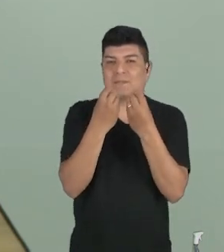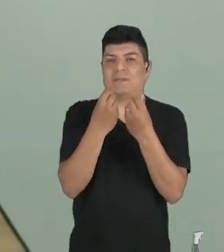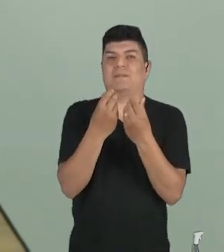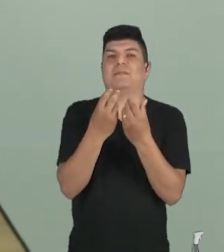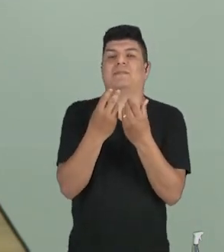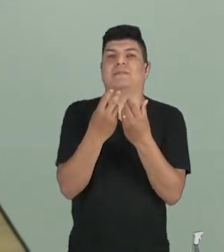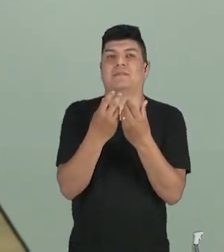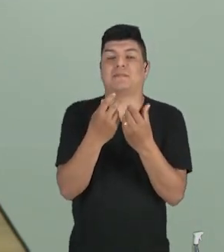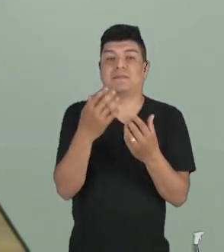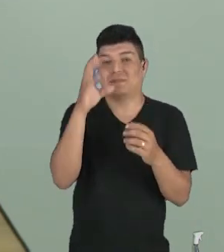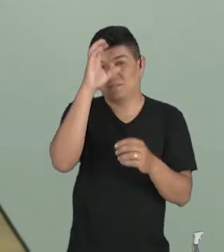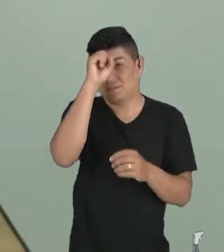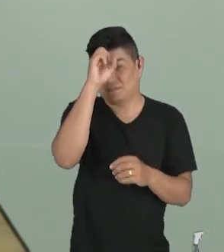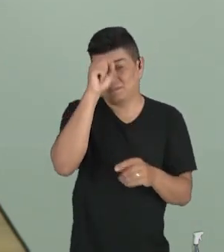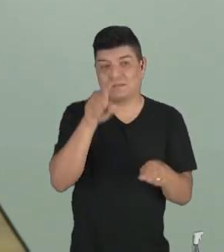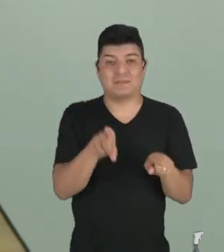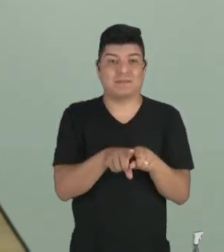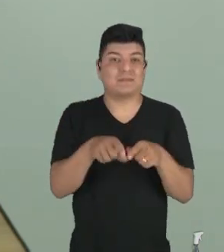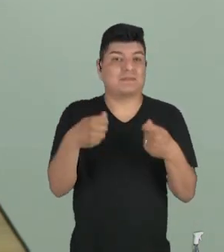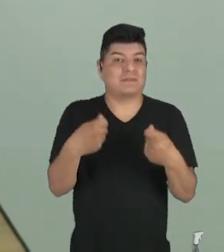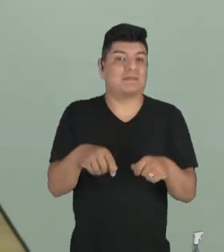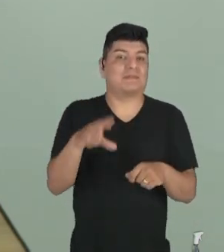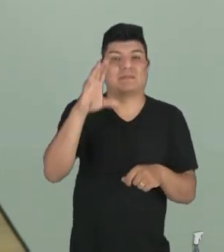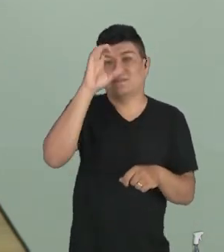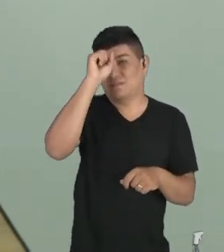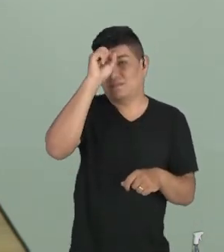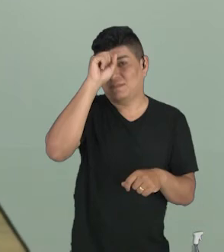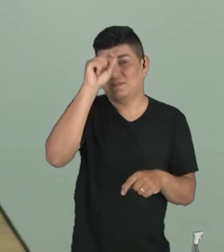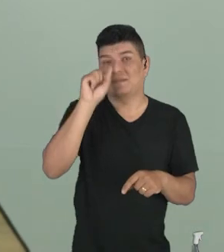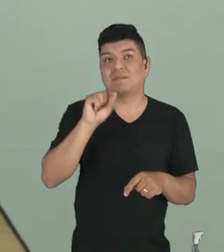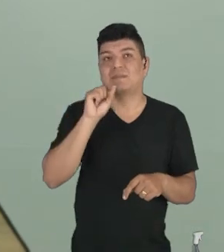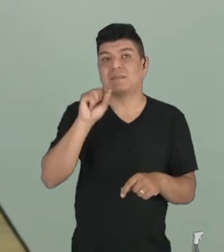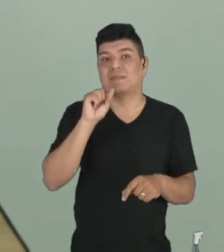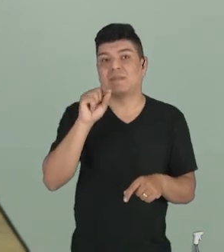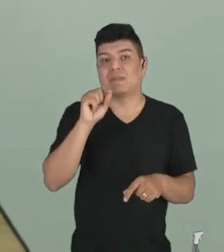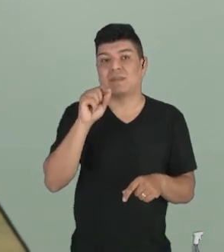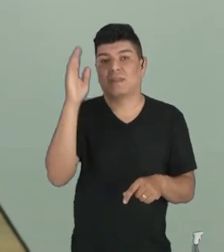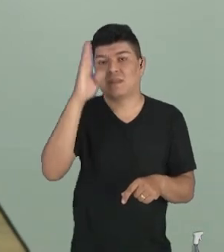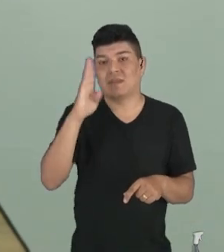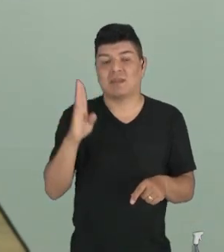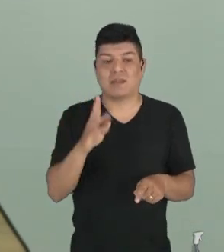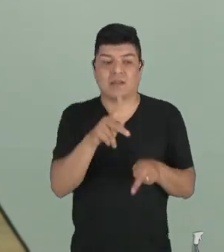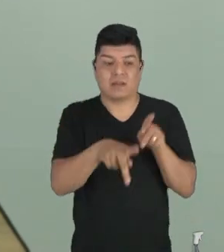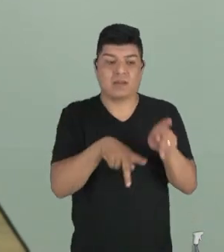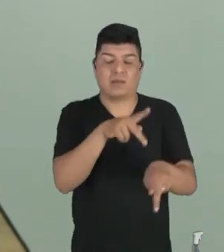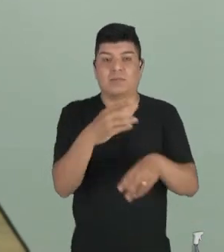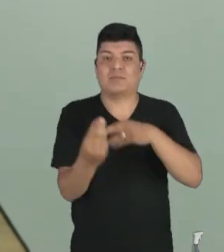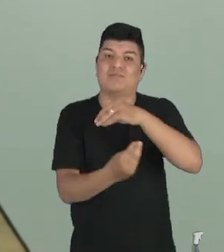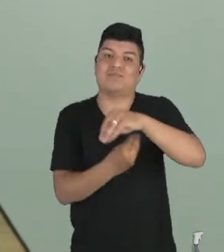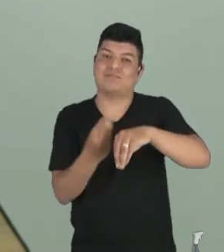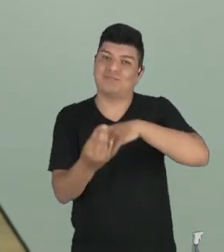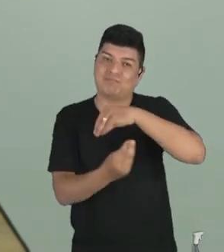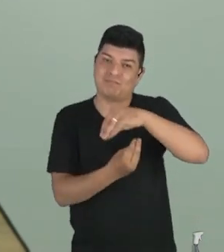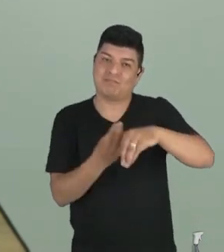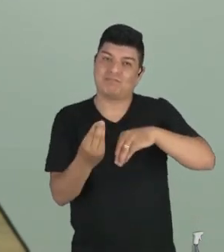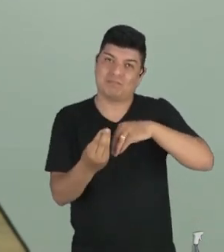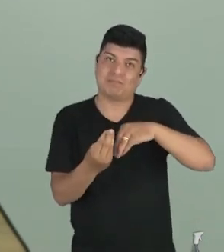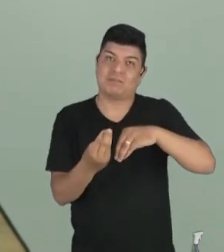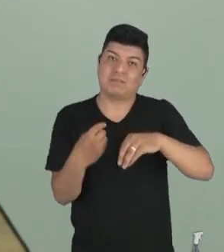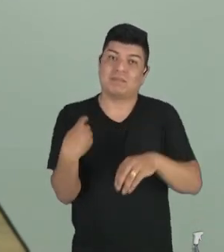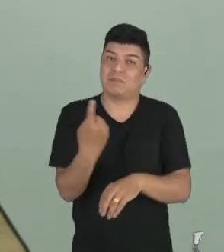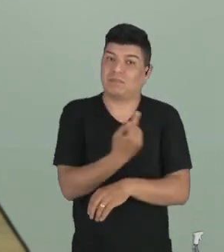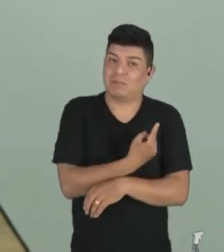aprendemos tantas coisas, e por isso nós temos que aprender que o Brasil é um povo de mistura, a miscigenação. Nós